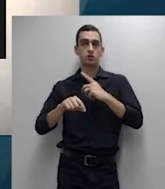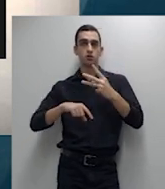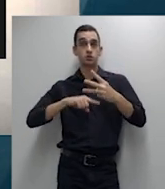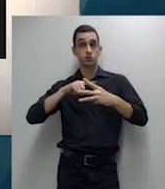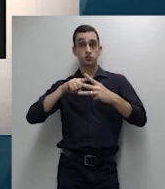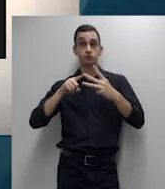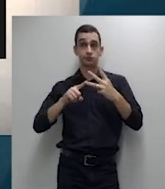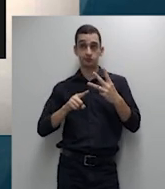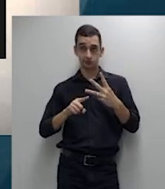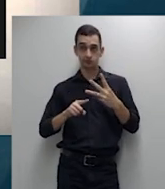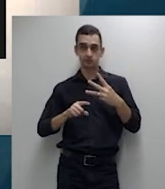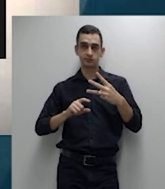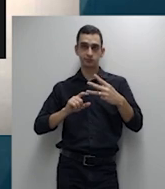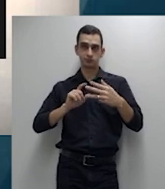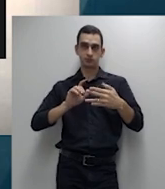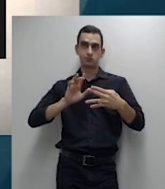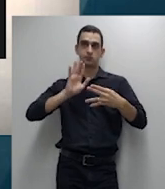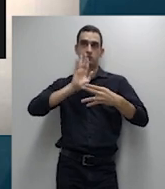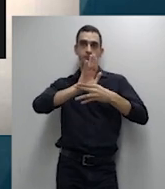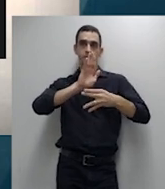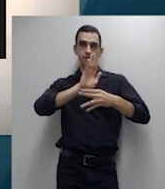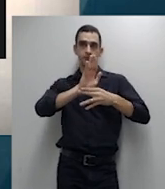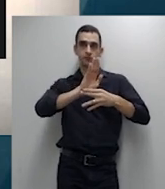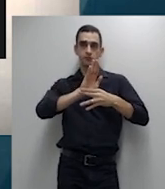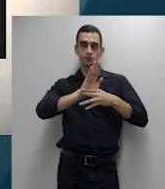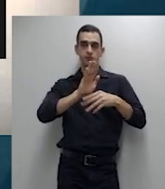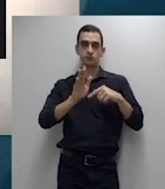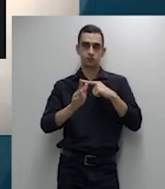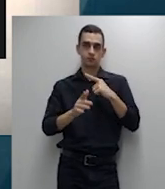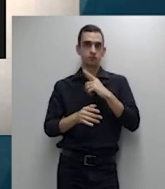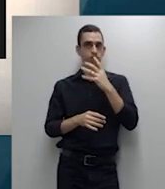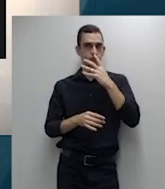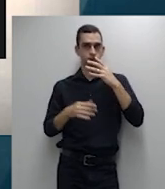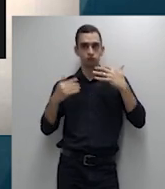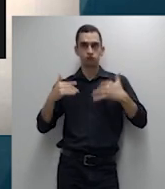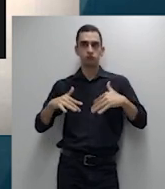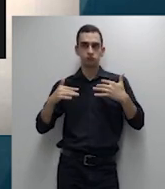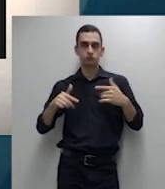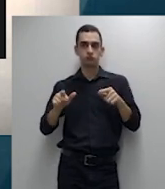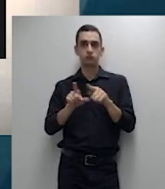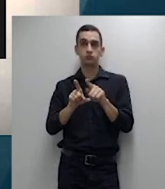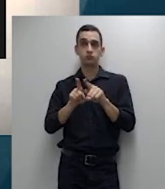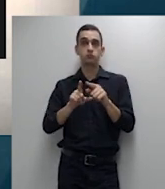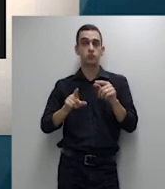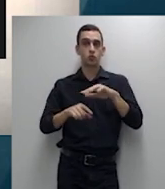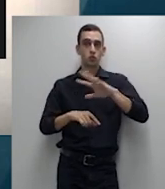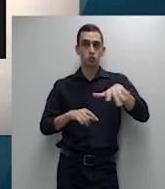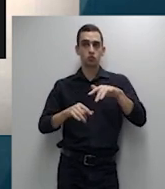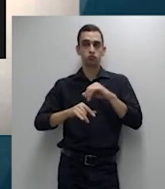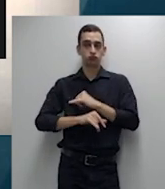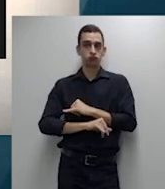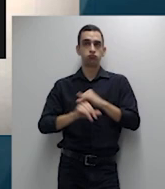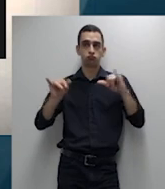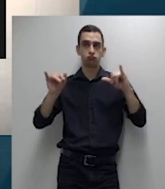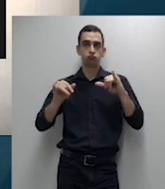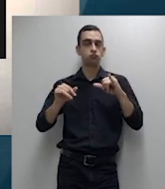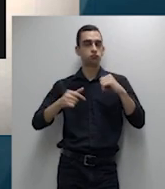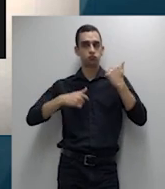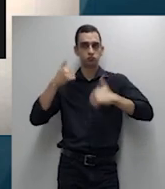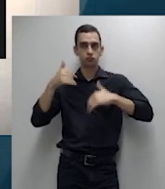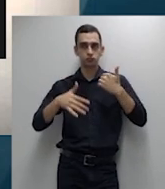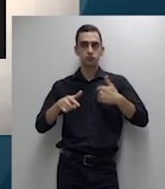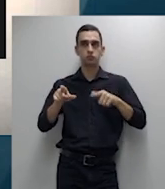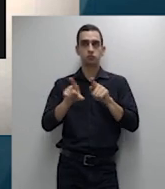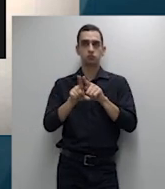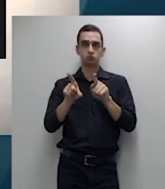cure para qualidade like aqui se pronunciaram e todos convergente enfim